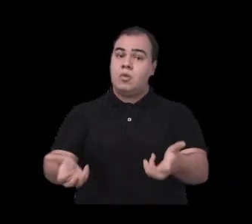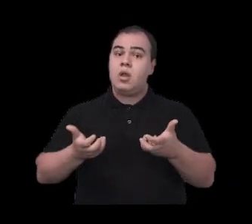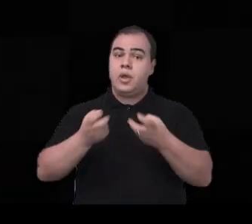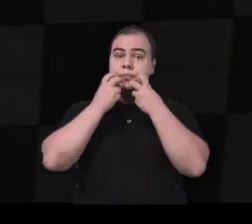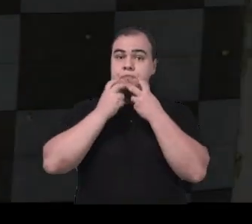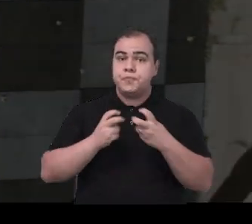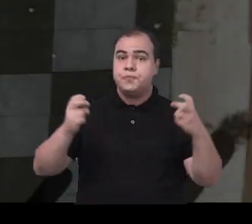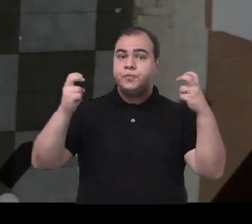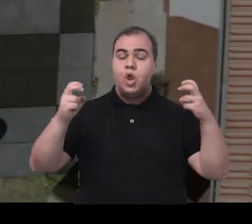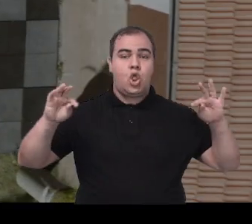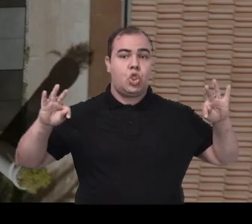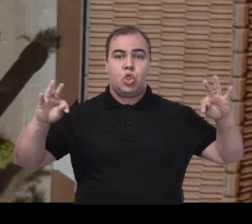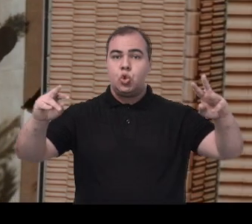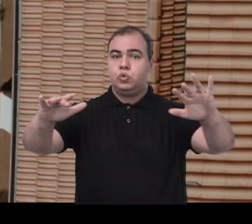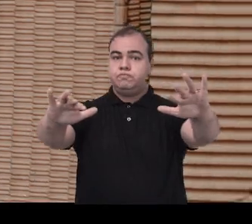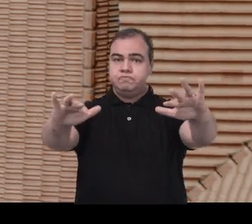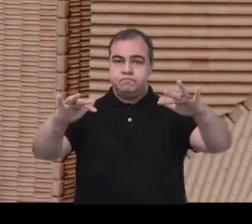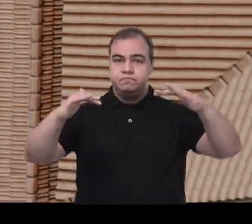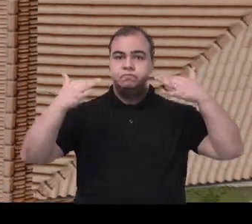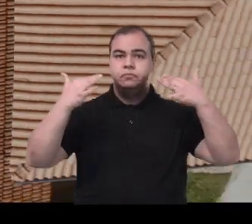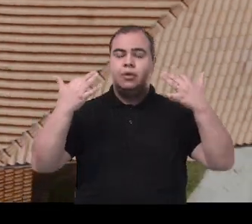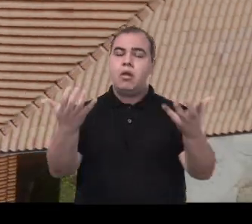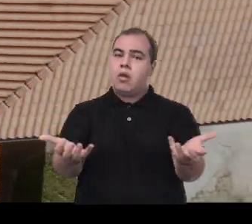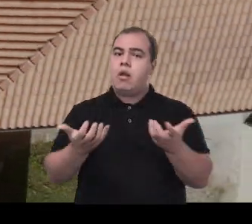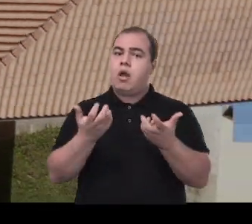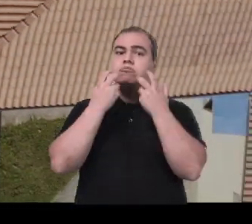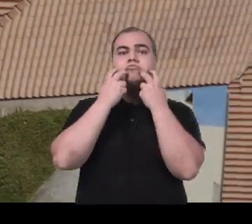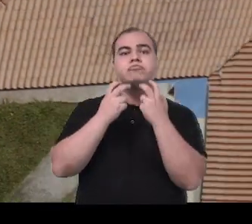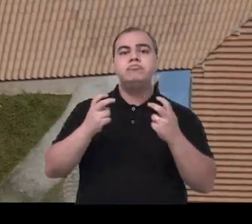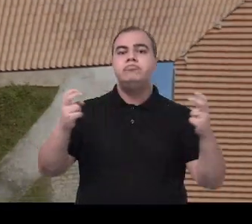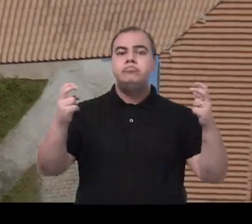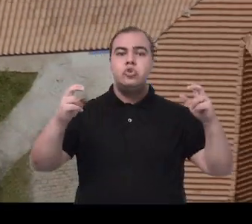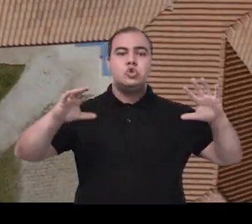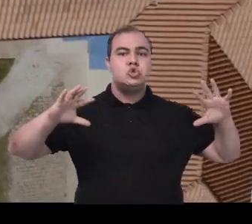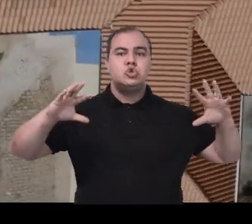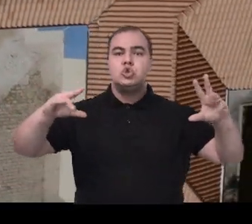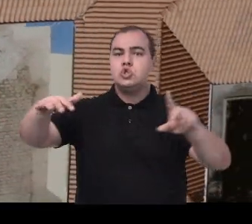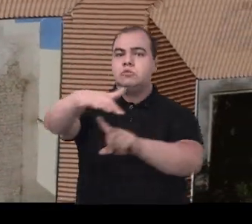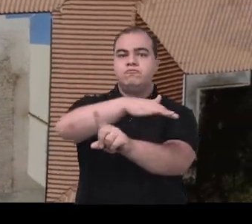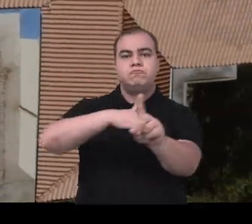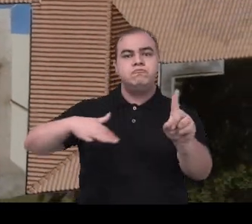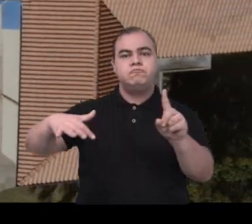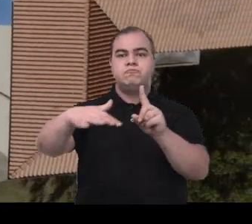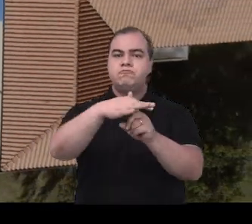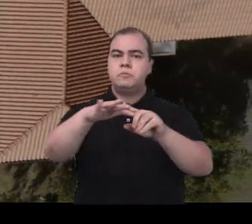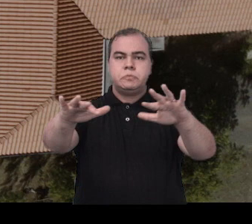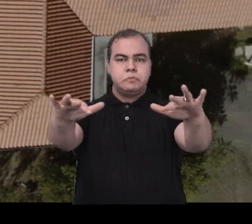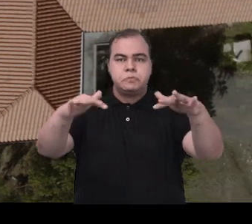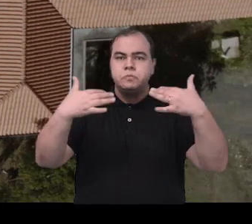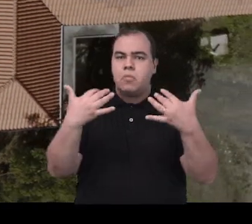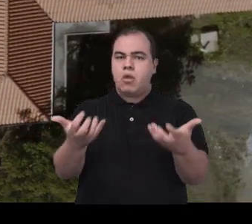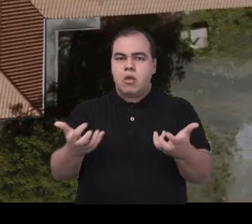Quero gritar para todo mundo ouvir. Quero gritar para toda a sociedade.